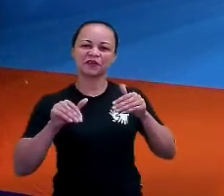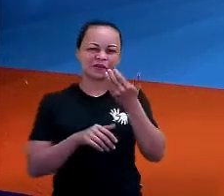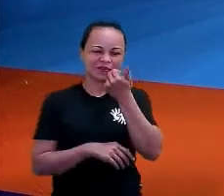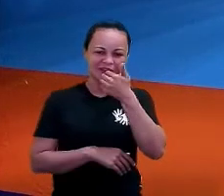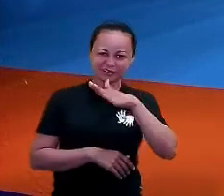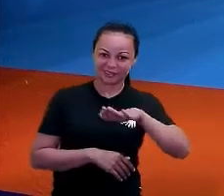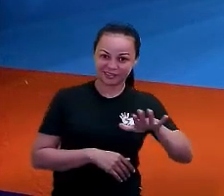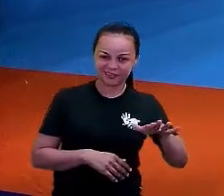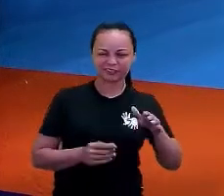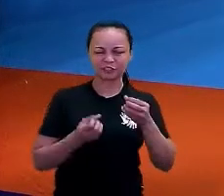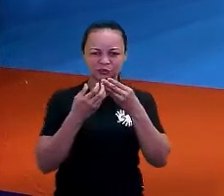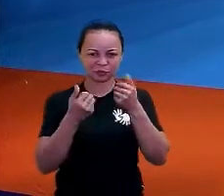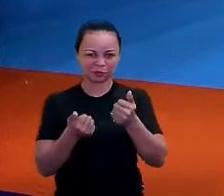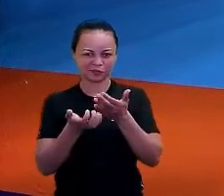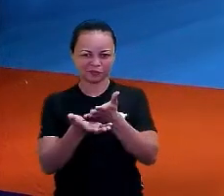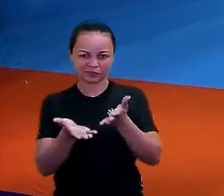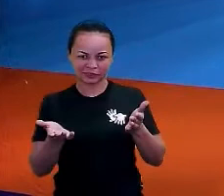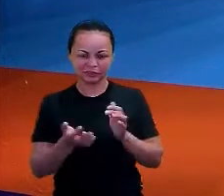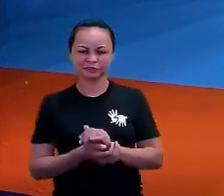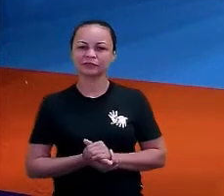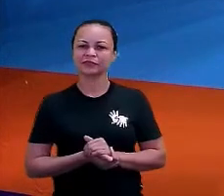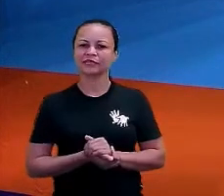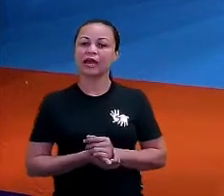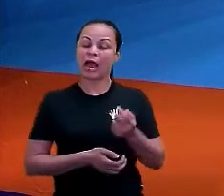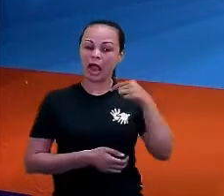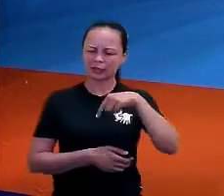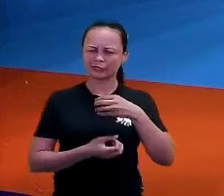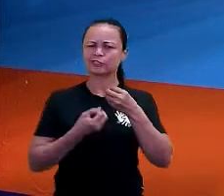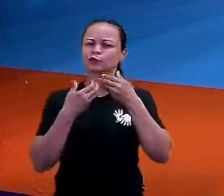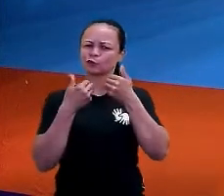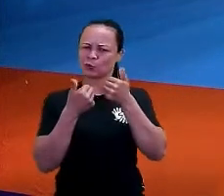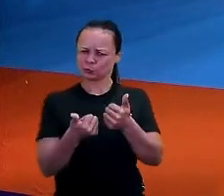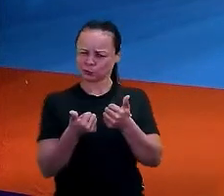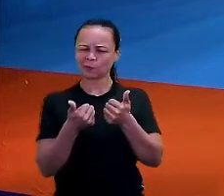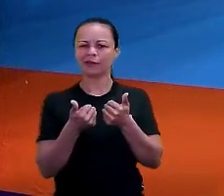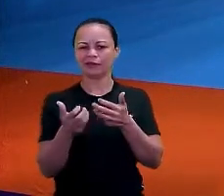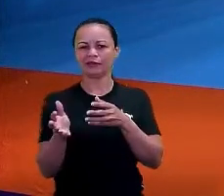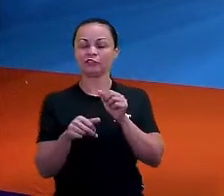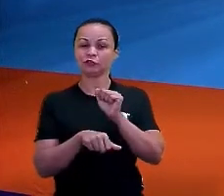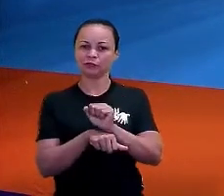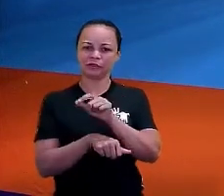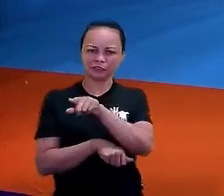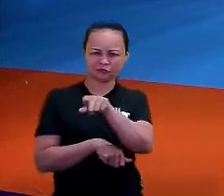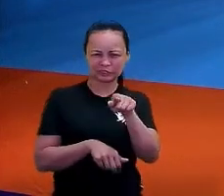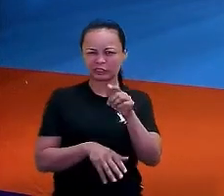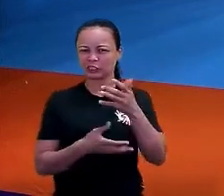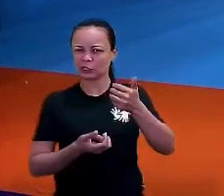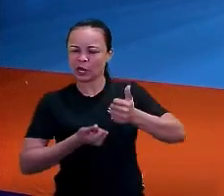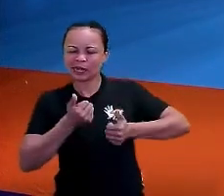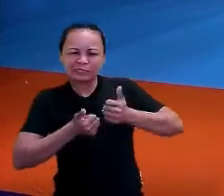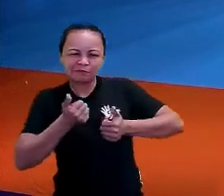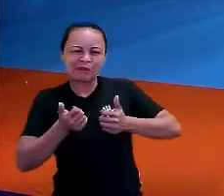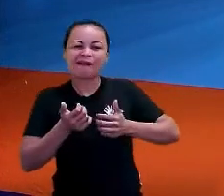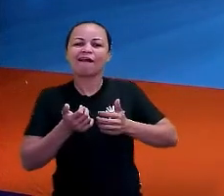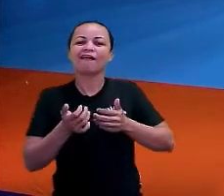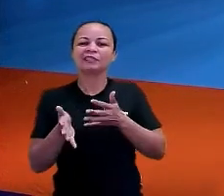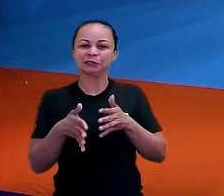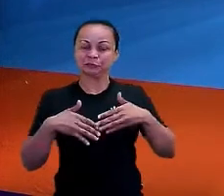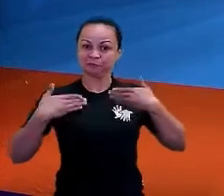crianças, tudo bem com vocês? Aqui vai tudo bem. Espero que vocês estejam aí animados,